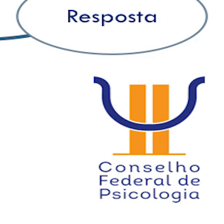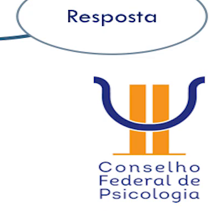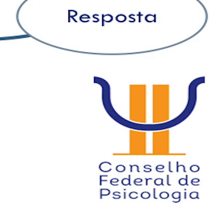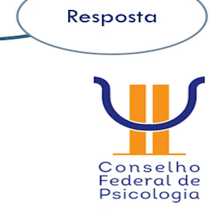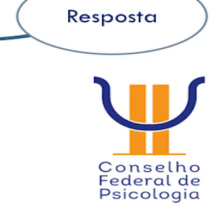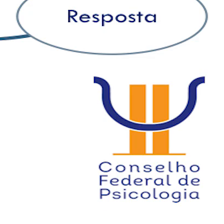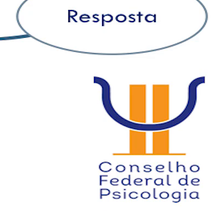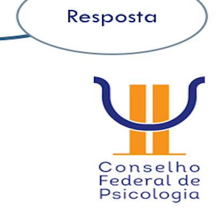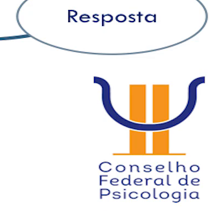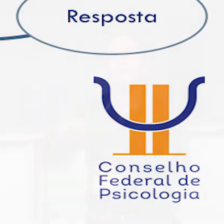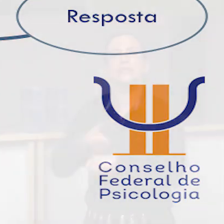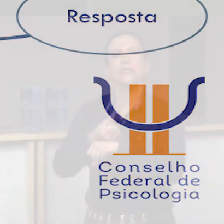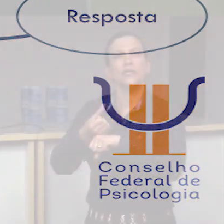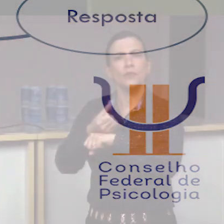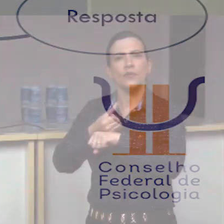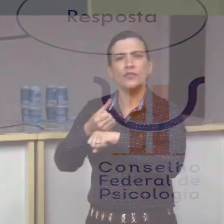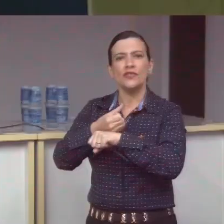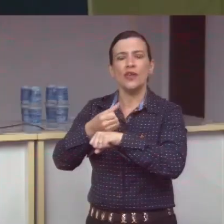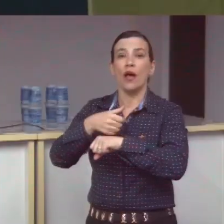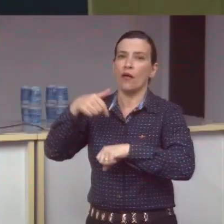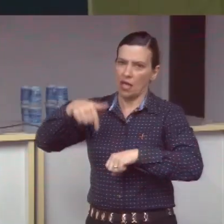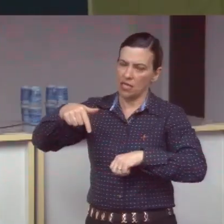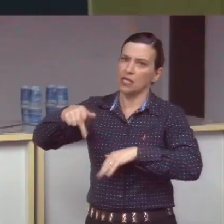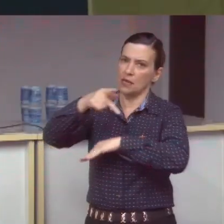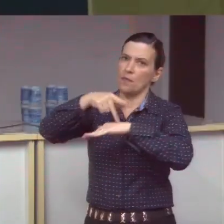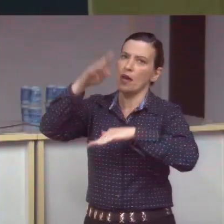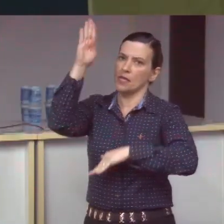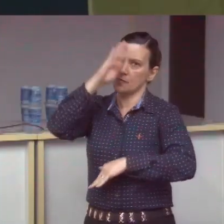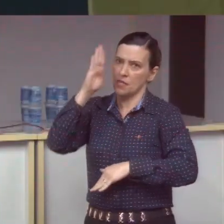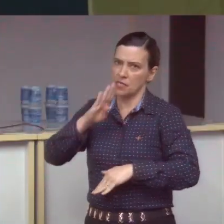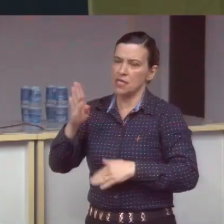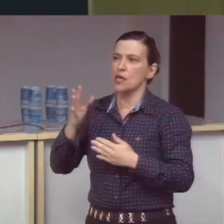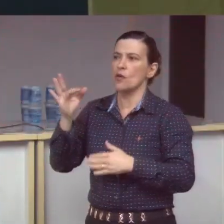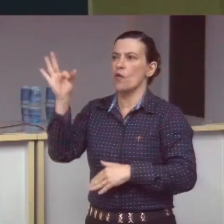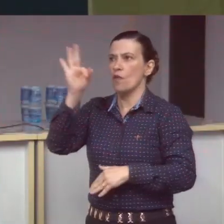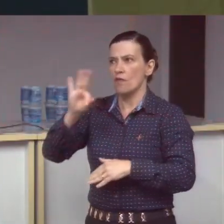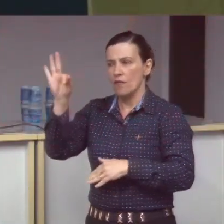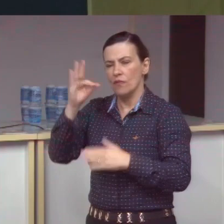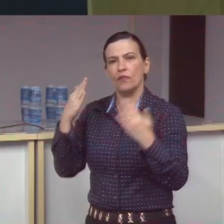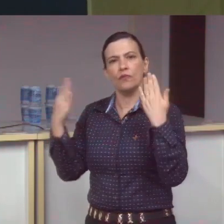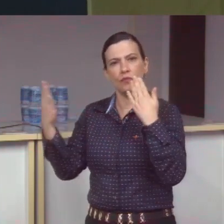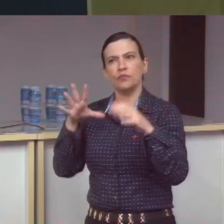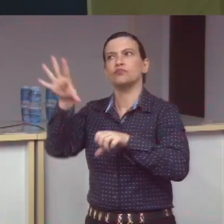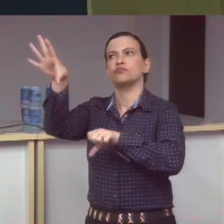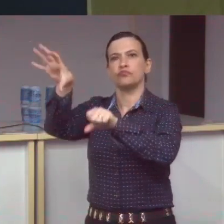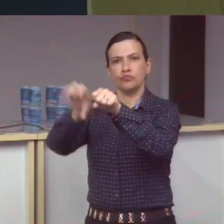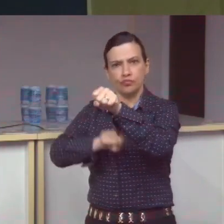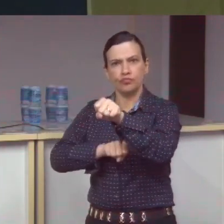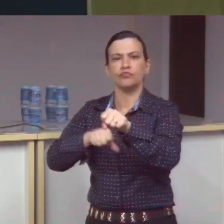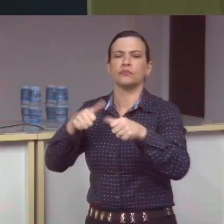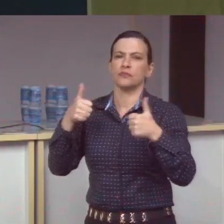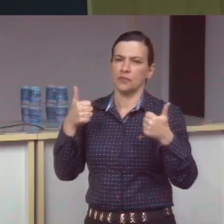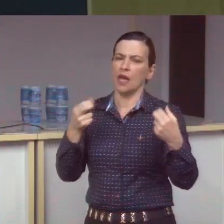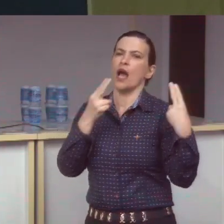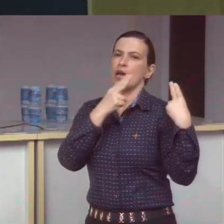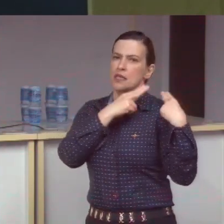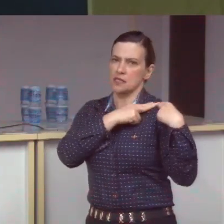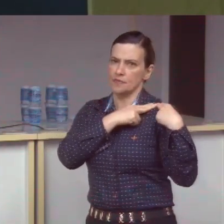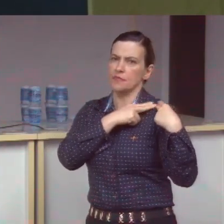sem dúvida, a psicologia brasileira é respeitável, né? Sabemos que a gente faz coisas belíssimas na